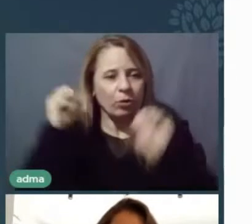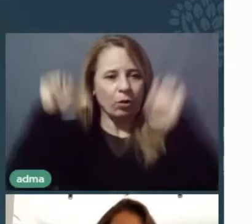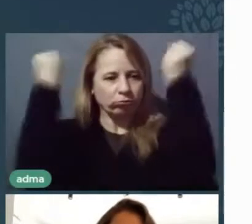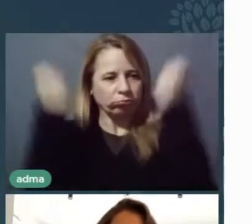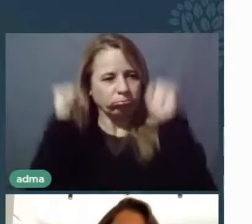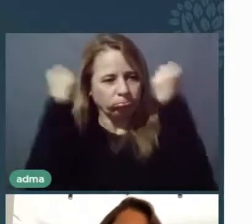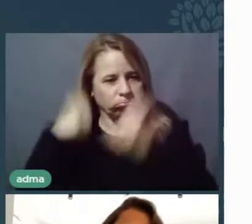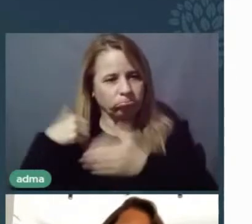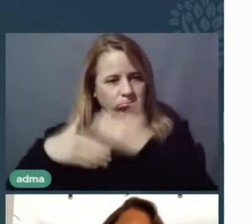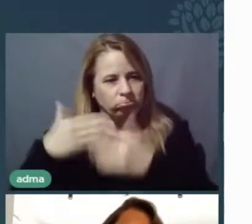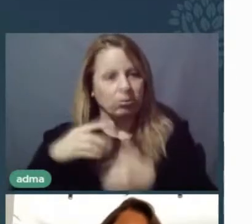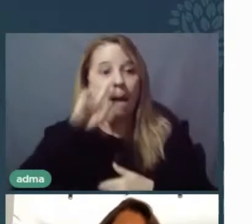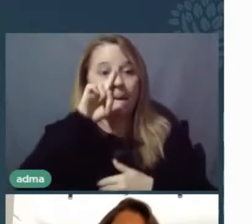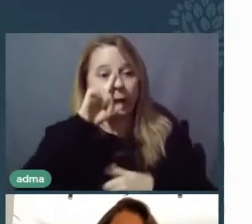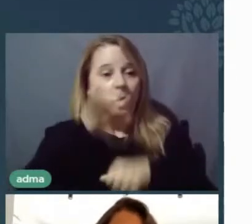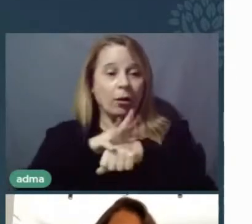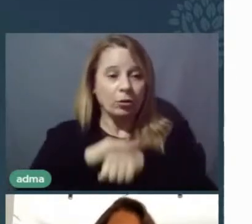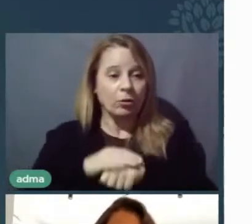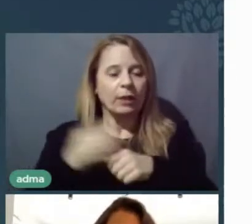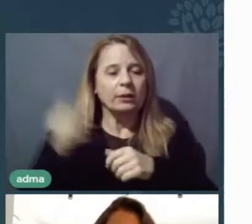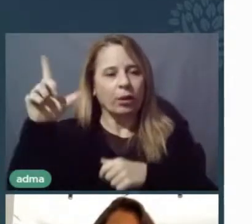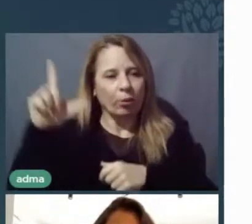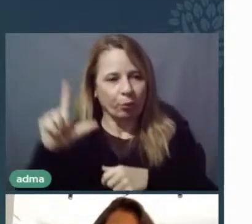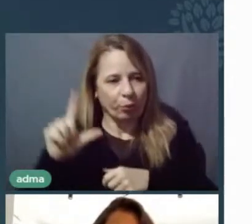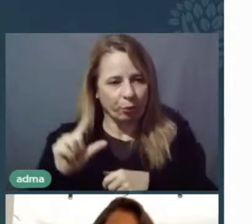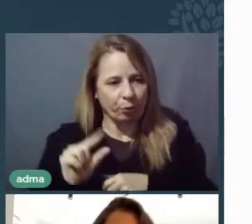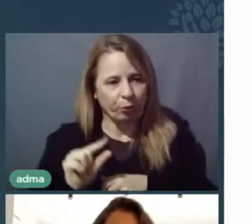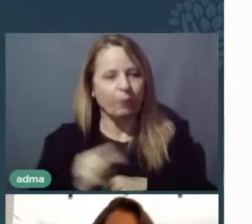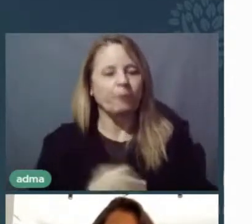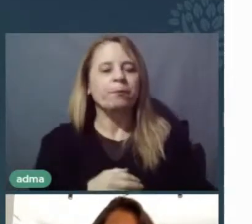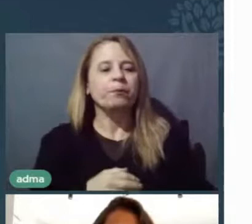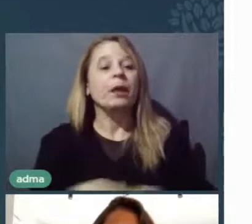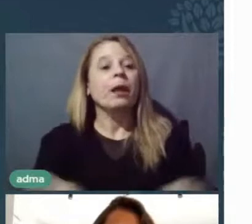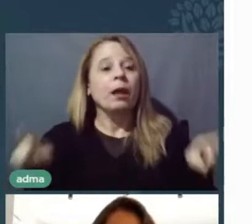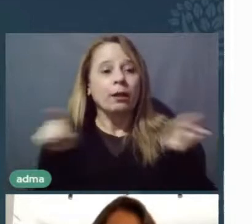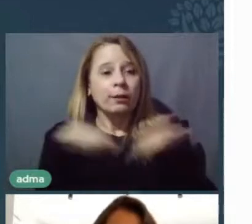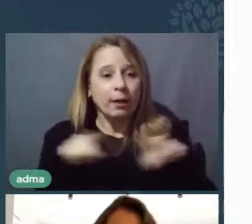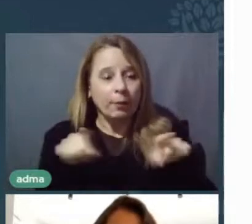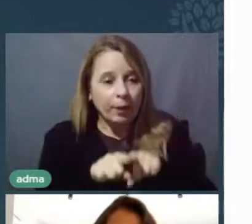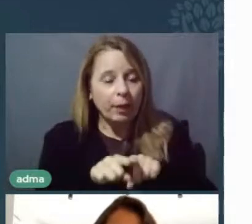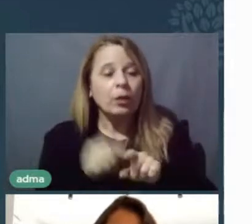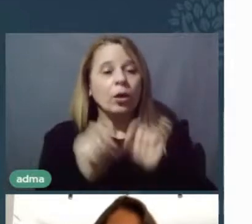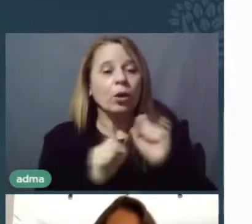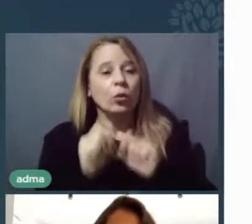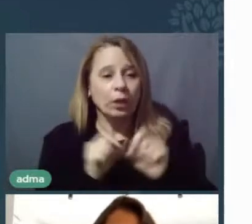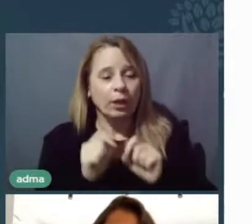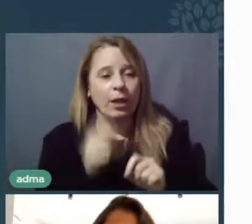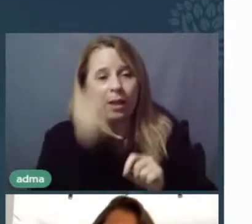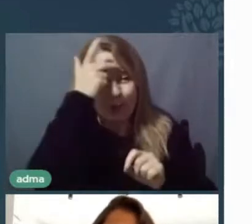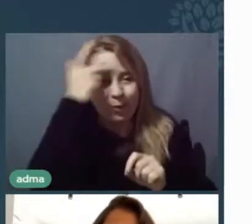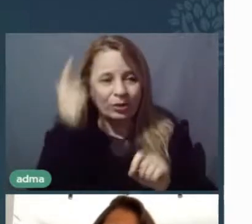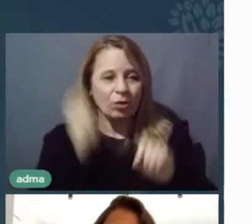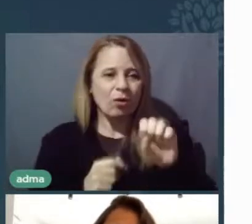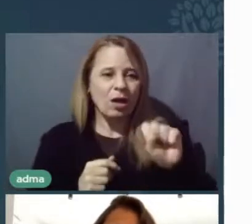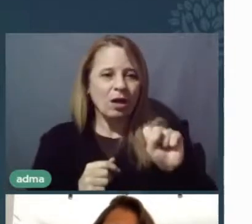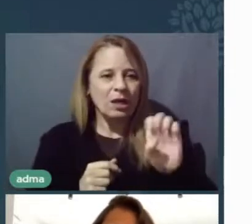riscos. E o que nós sabemos ainda mais a respeito da atividade física, melhor dizendo, do sedentarismo para essas crianças,